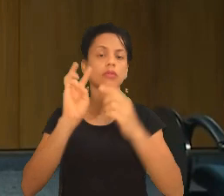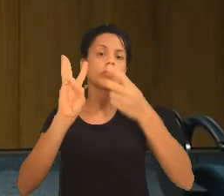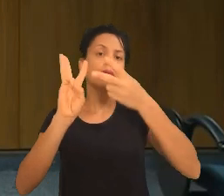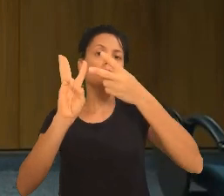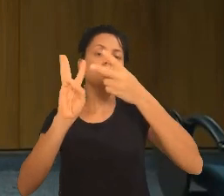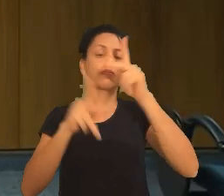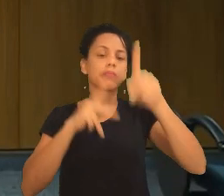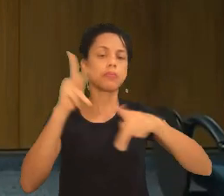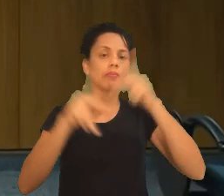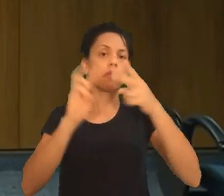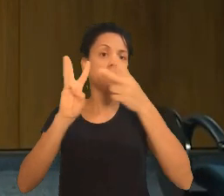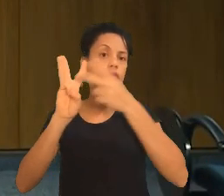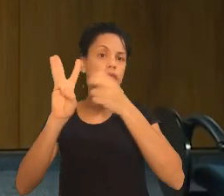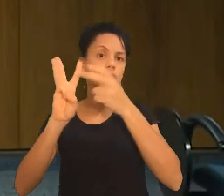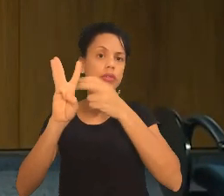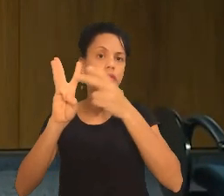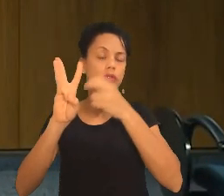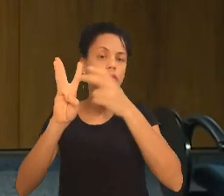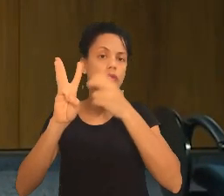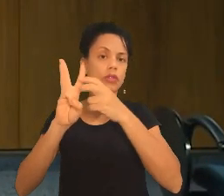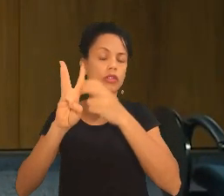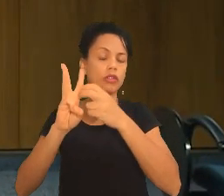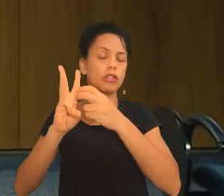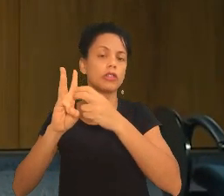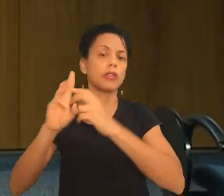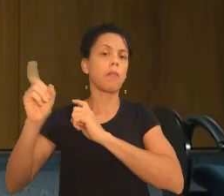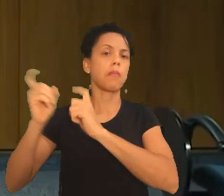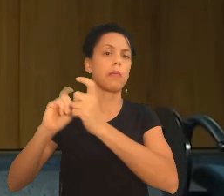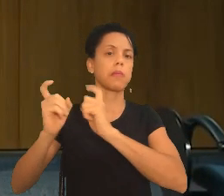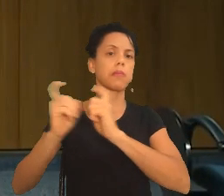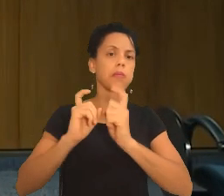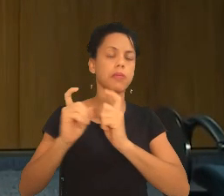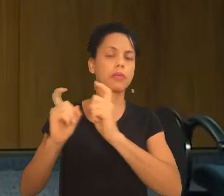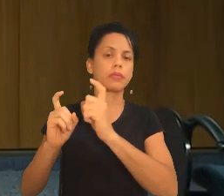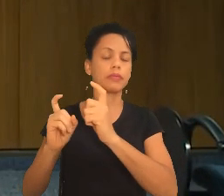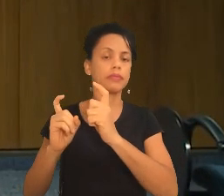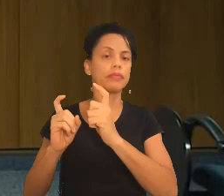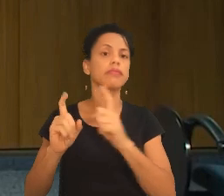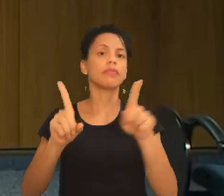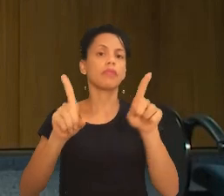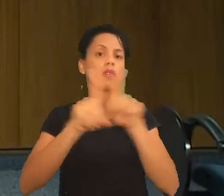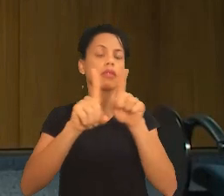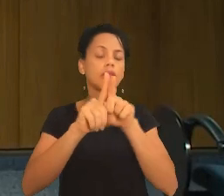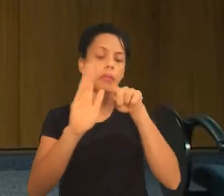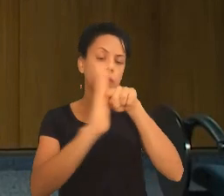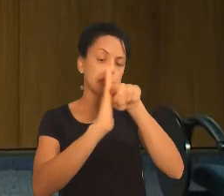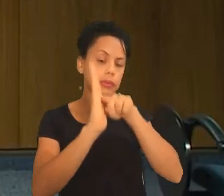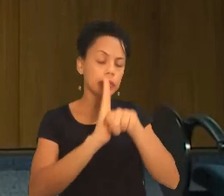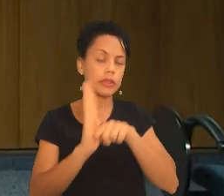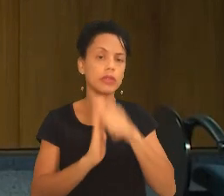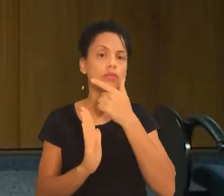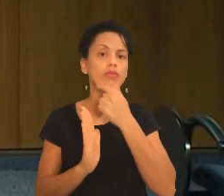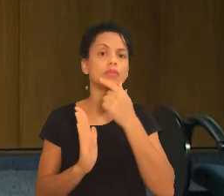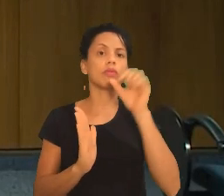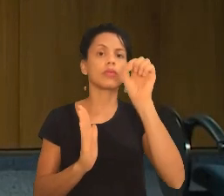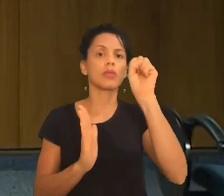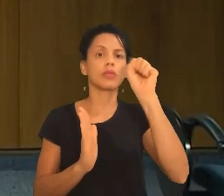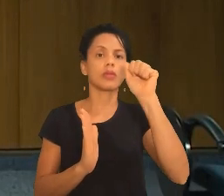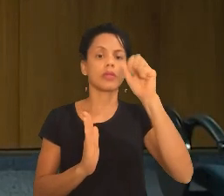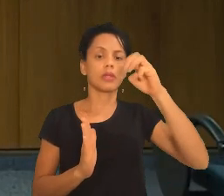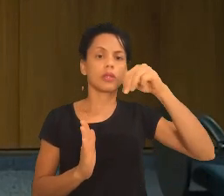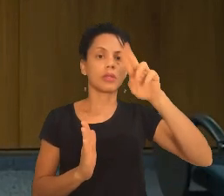que foi um livro organizado pela professora Manuela Carneiro da Cunha e pelo pesquisador Samuel Barbosa, e que